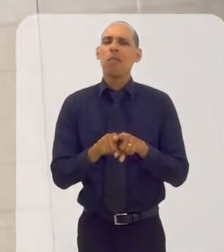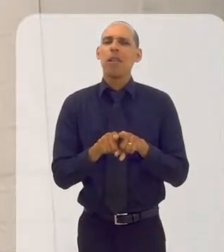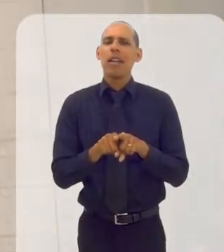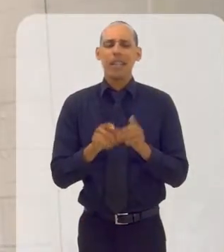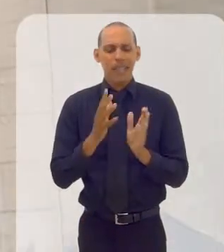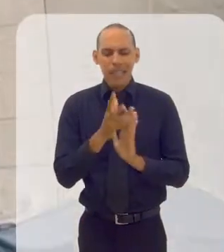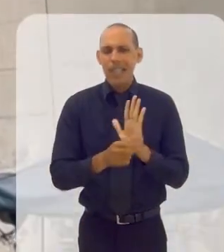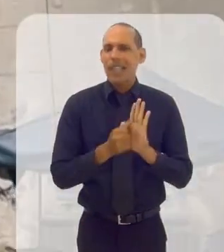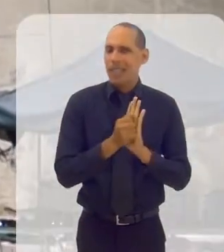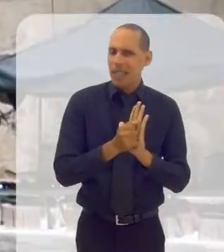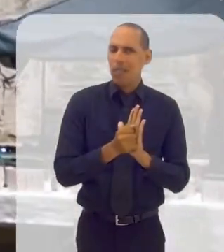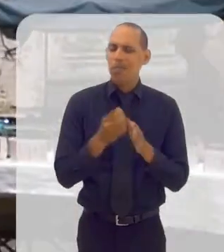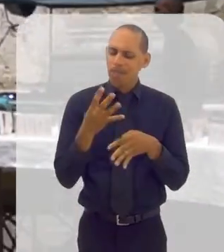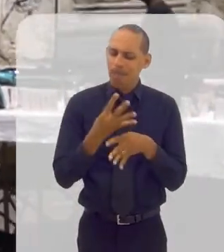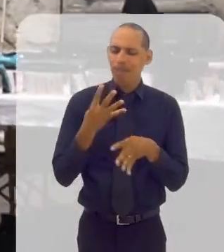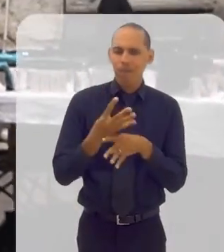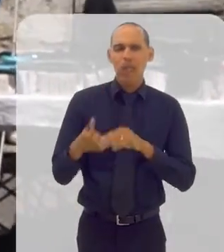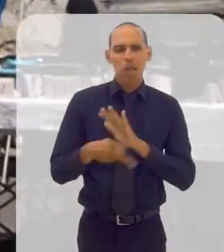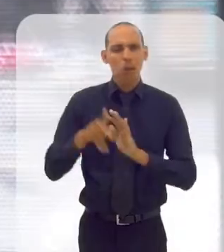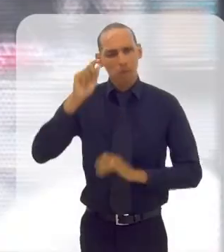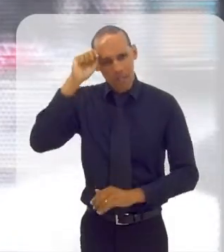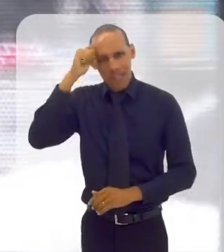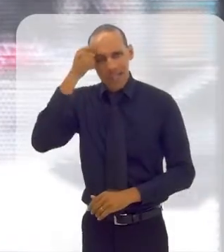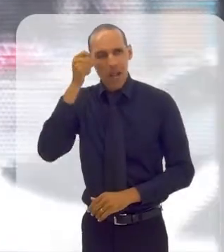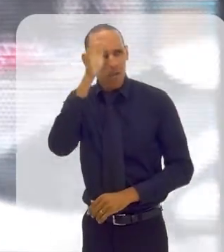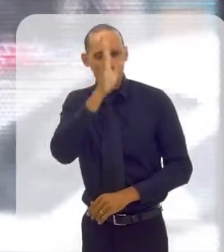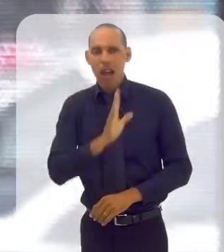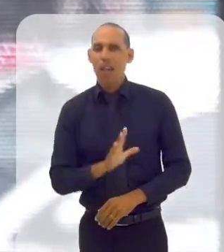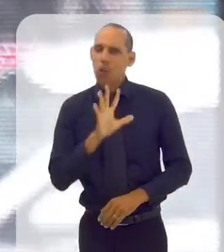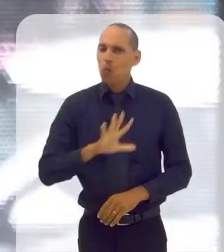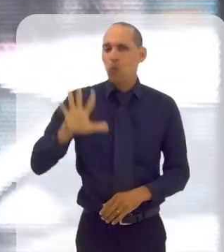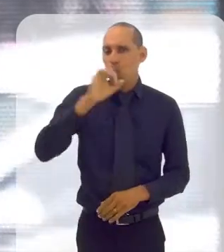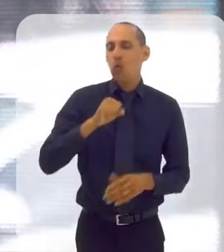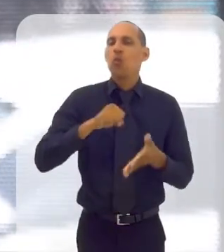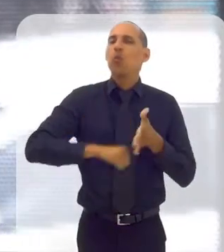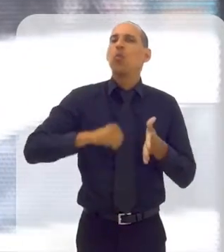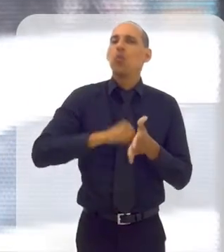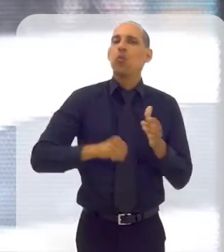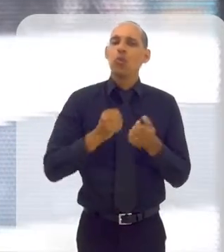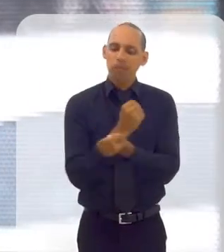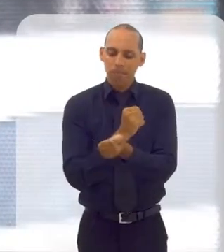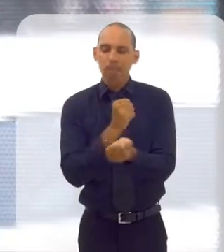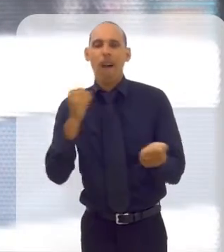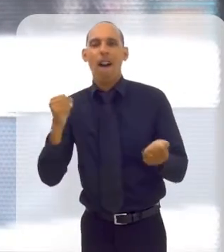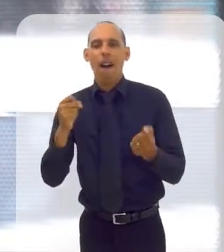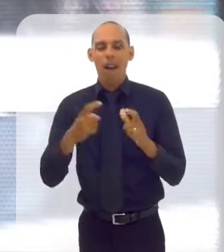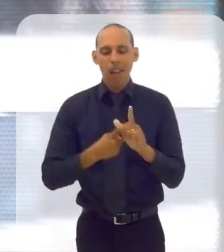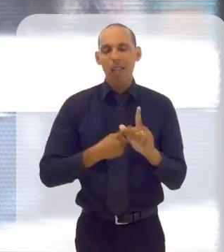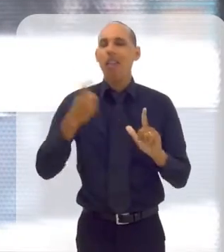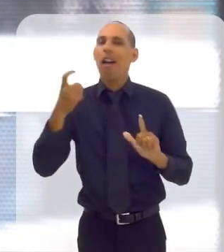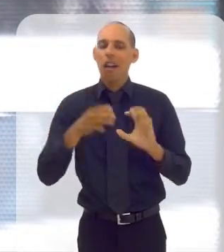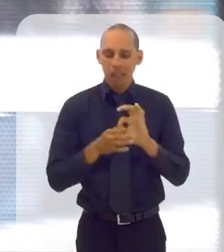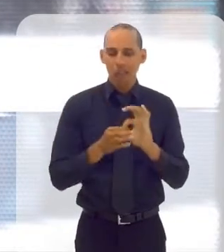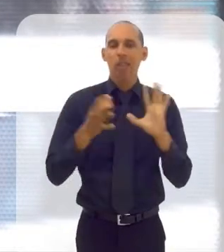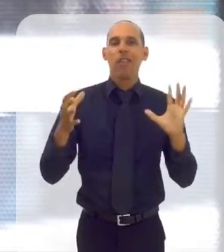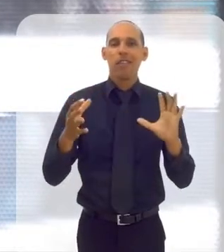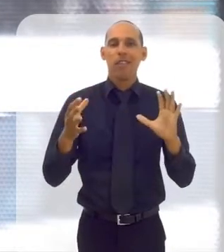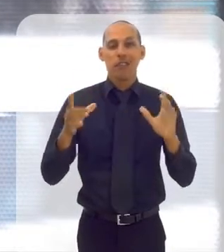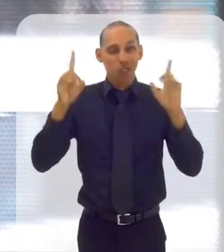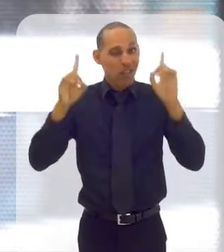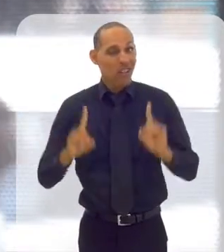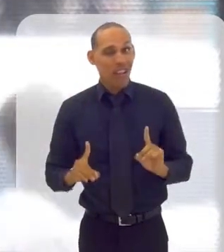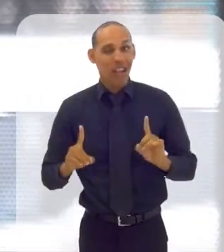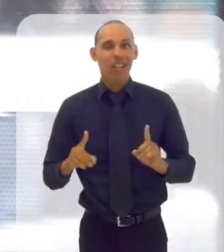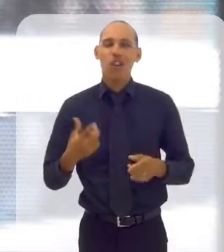Brasil, um dos grandes símbolos, né, da resistência da população negra, da luta pela abolição, da luta por uma emancipação e por direitos,